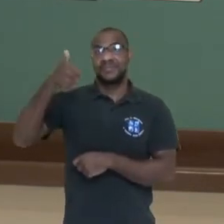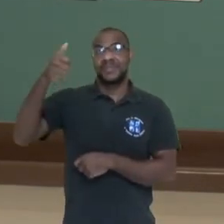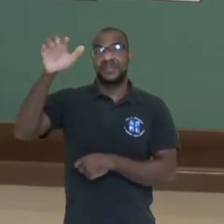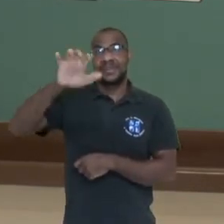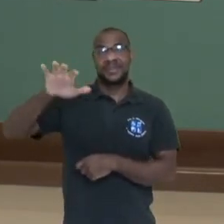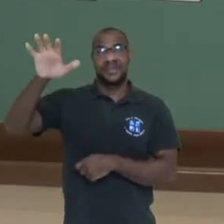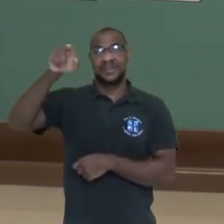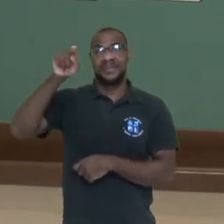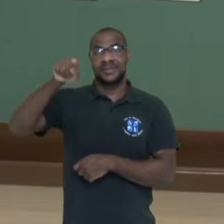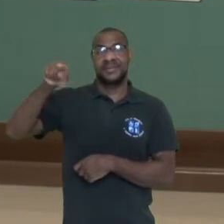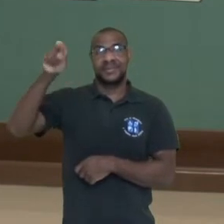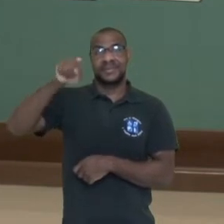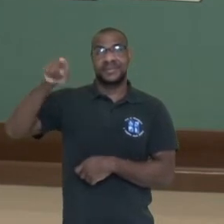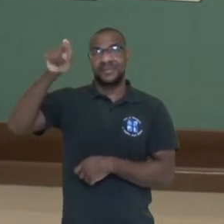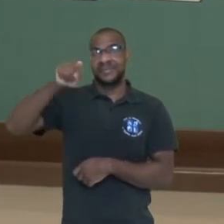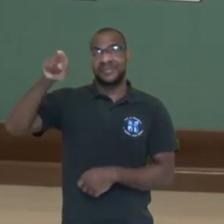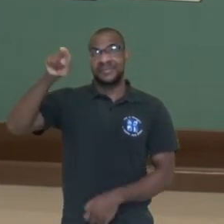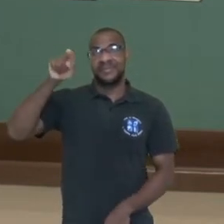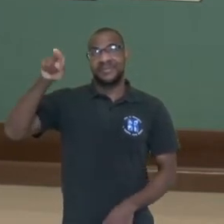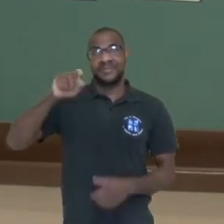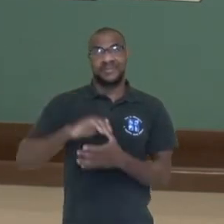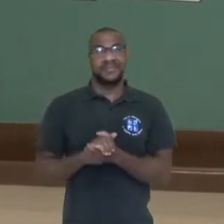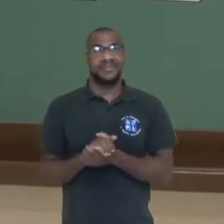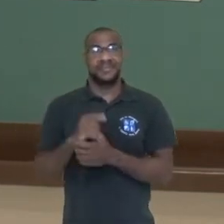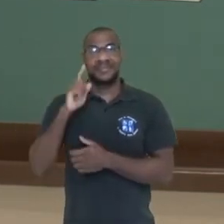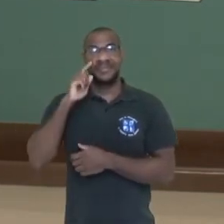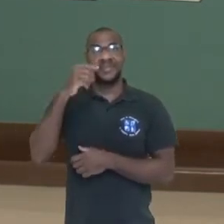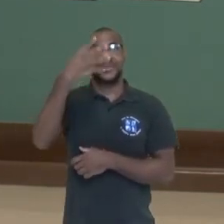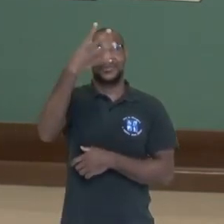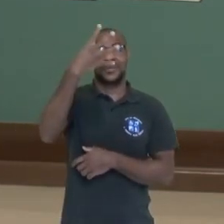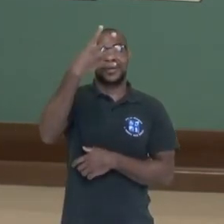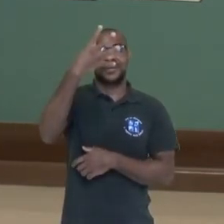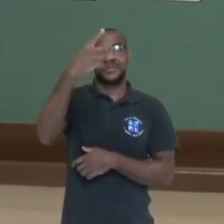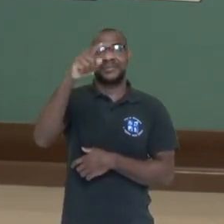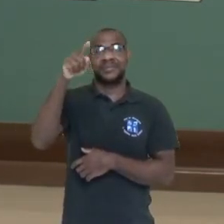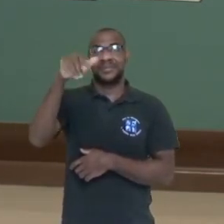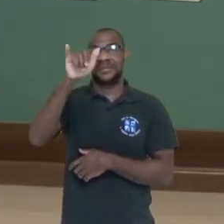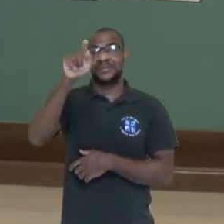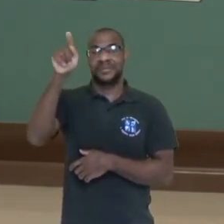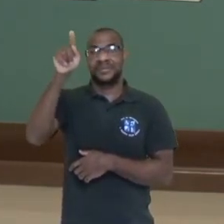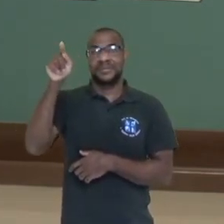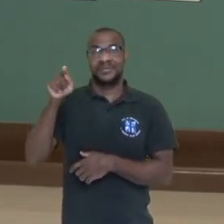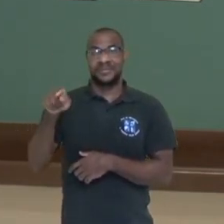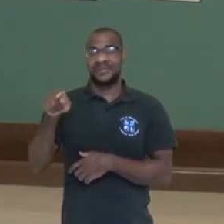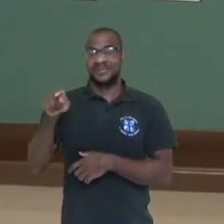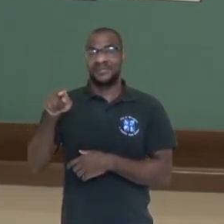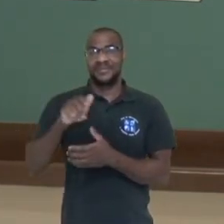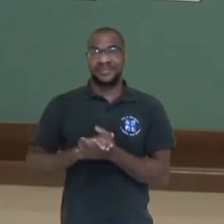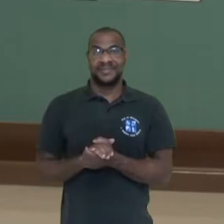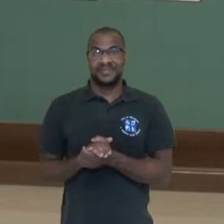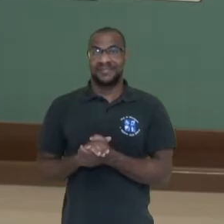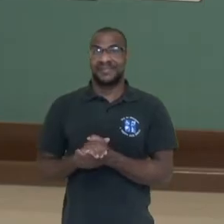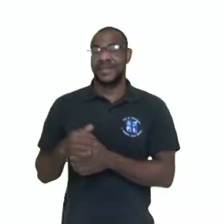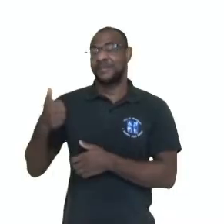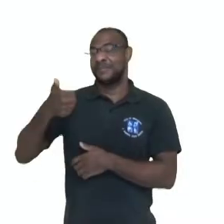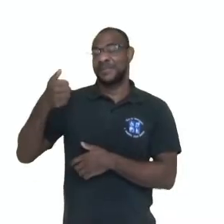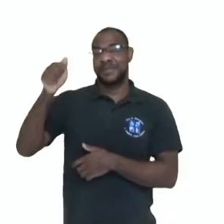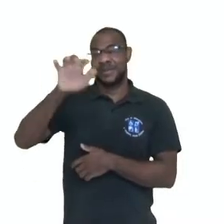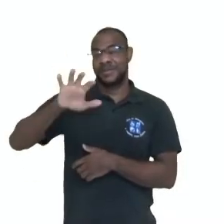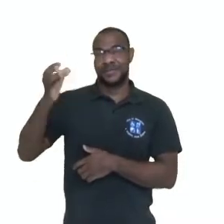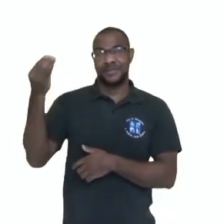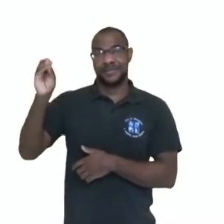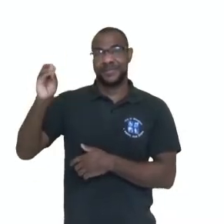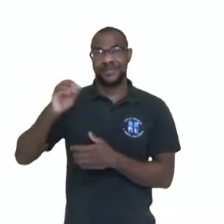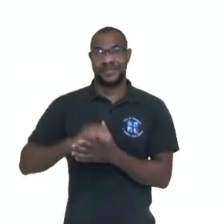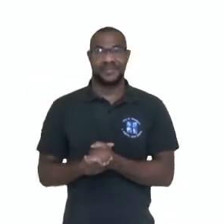2 positivo, 4 positivo está lá em cima o y. Ele realmente está no primeiro quadrante.